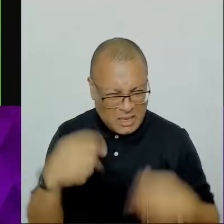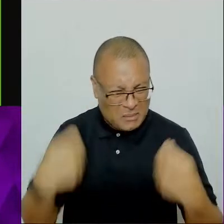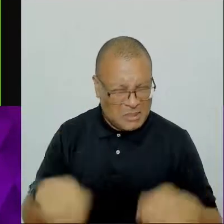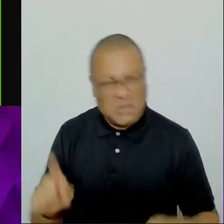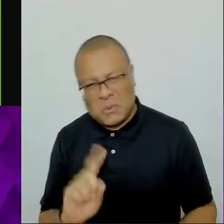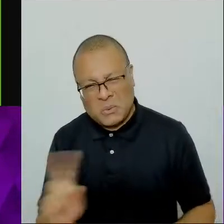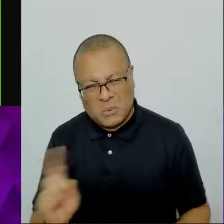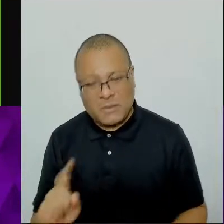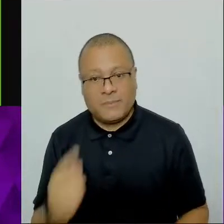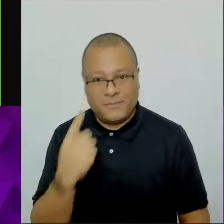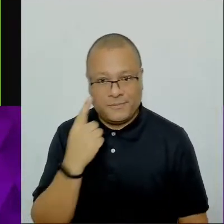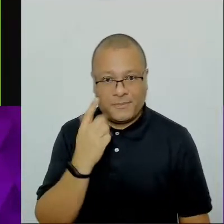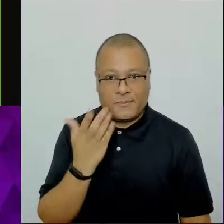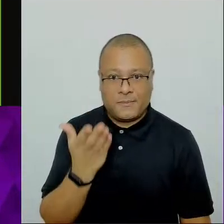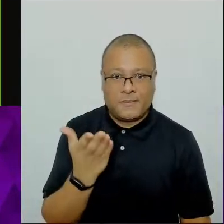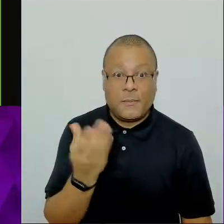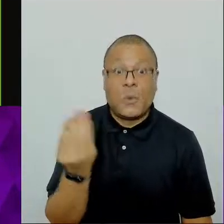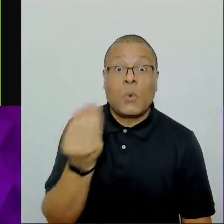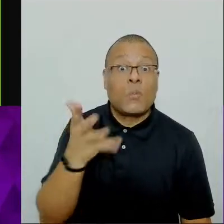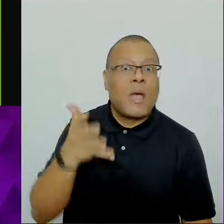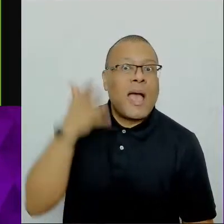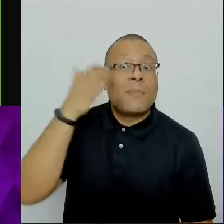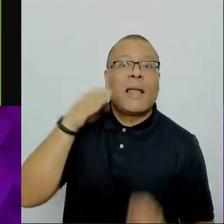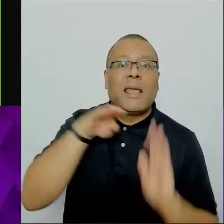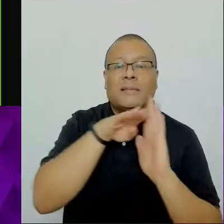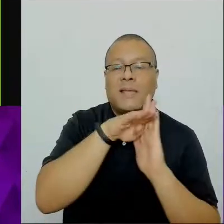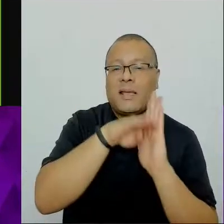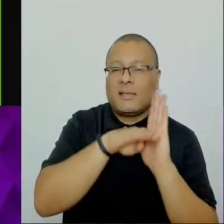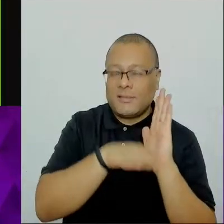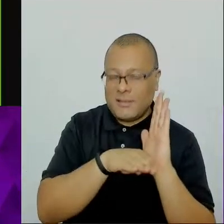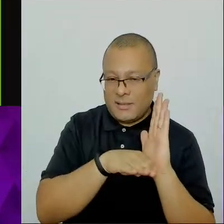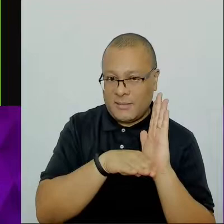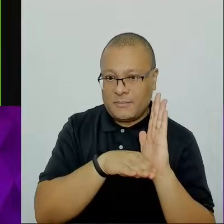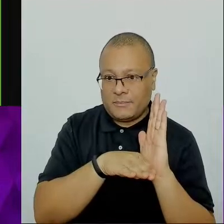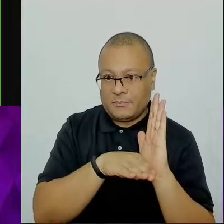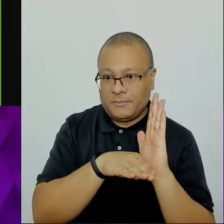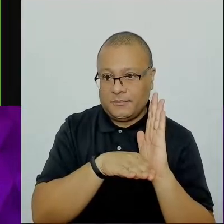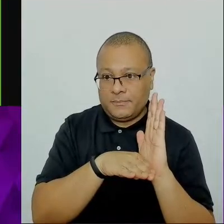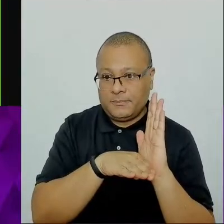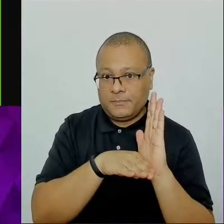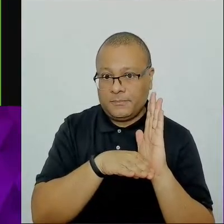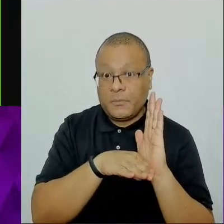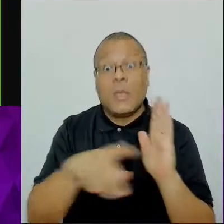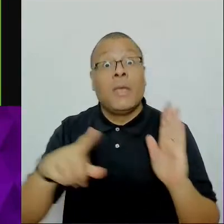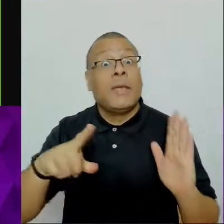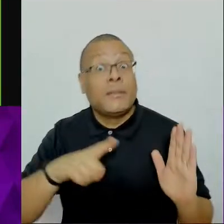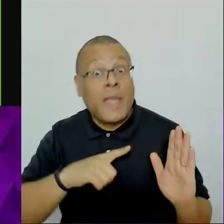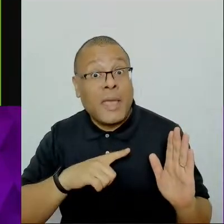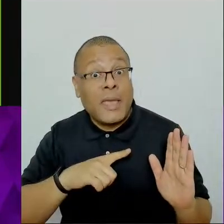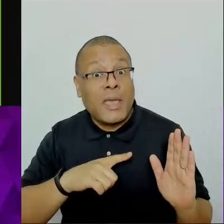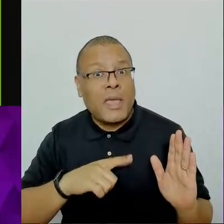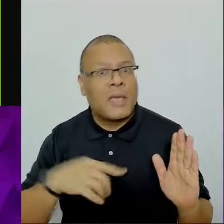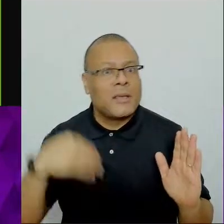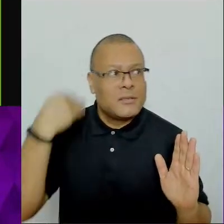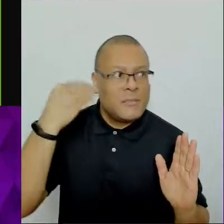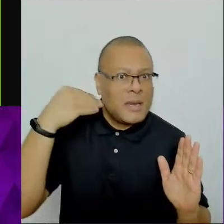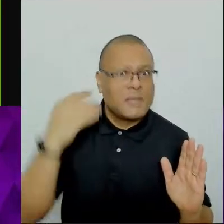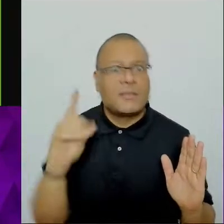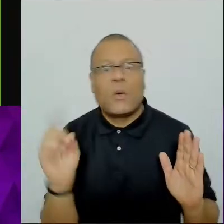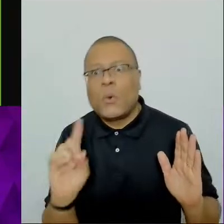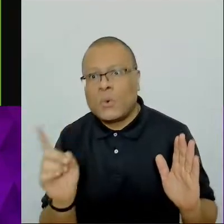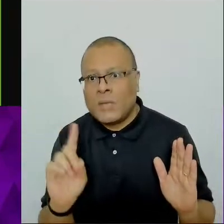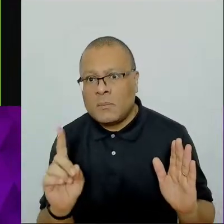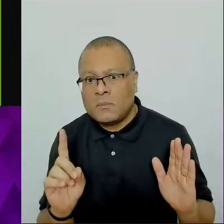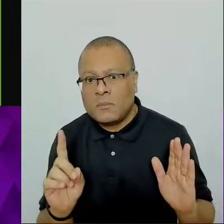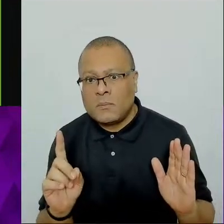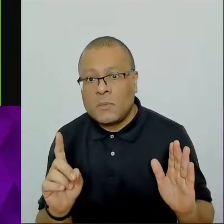vai ver um pouco sobre como será a nossa palestra, quem somos nós, se nós temos realmente propriedade para falar desse assunto, o